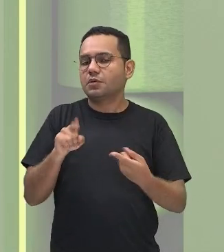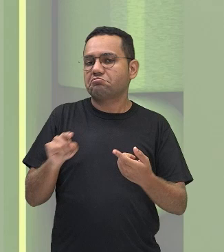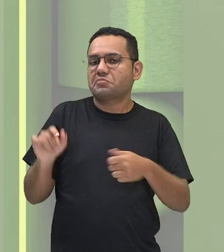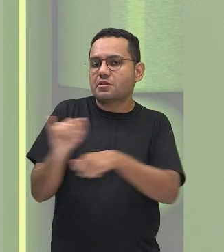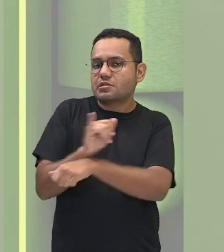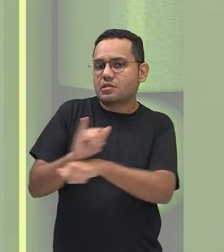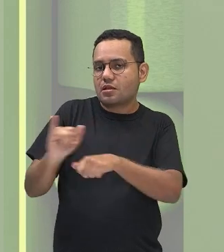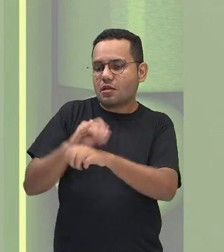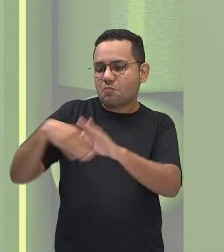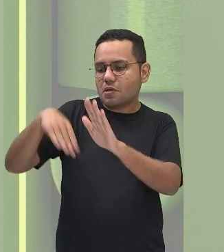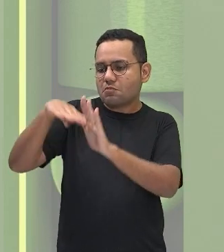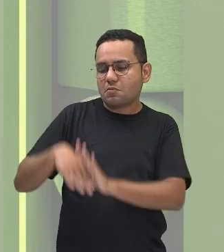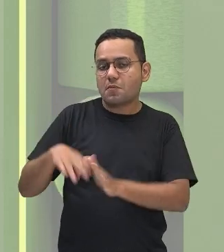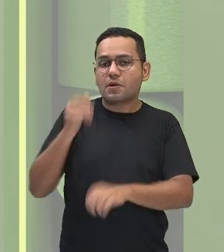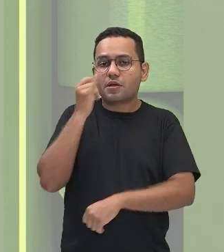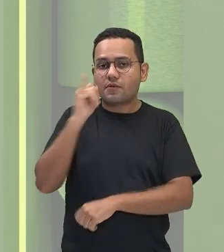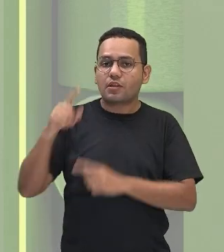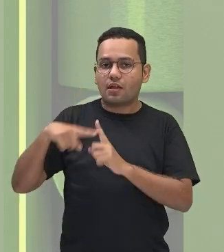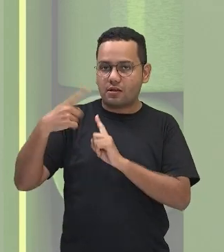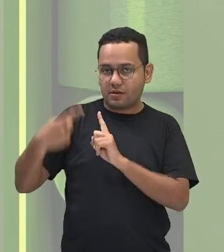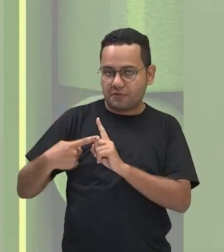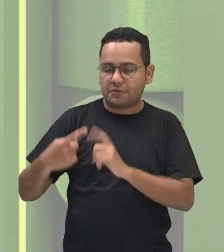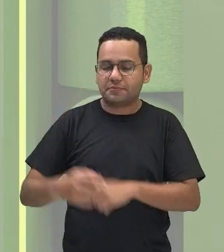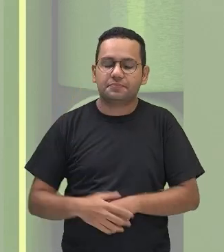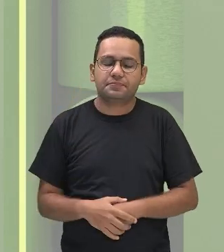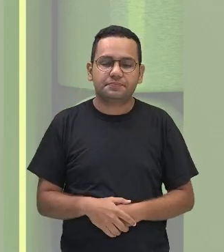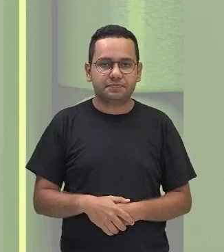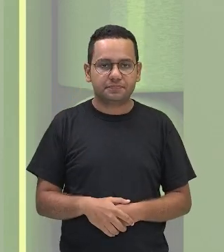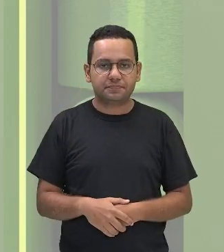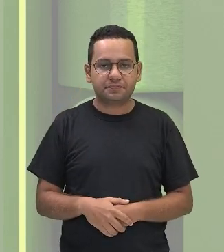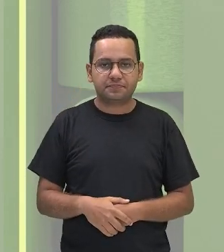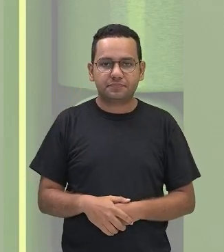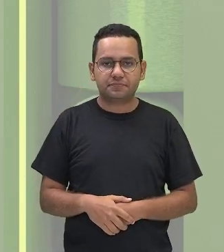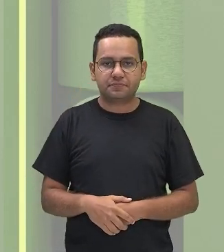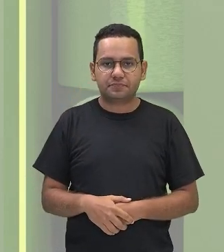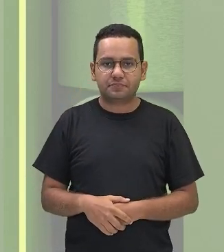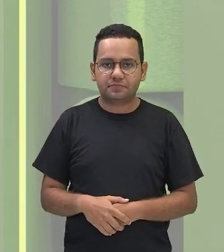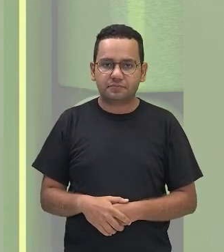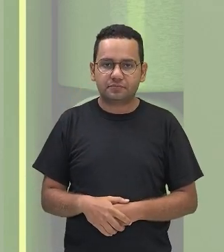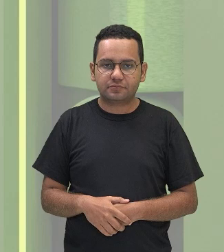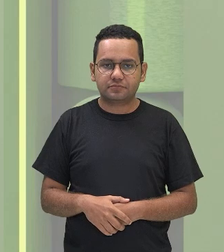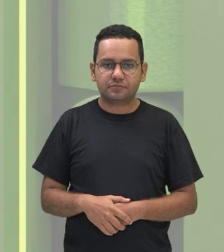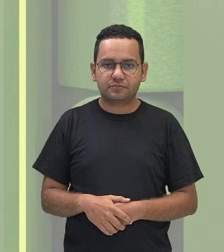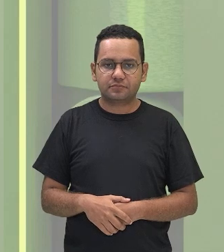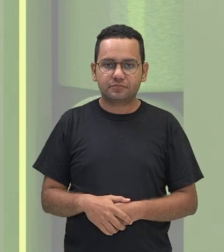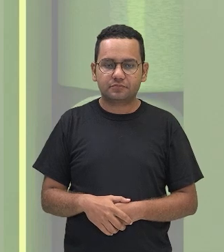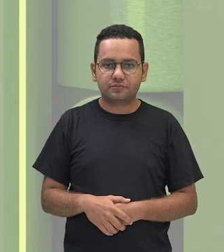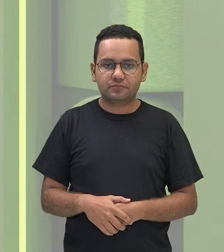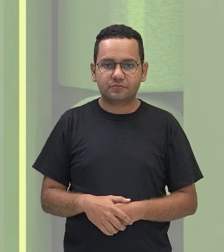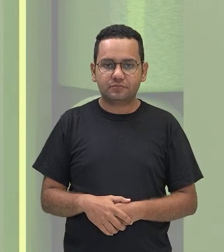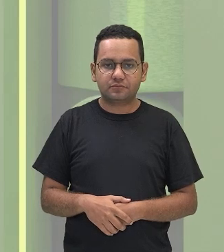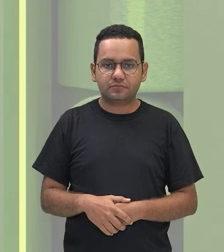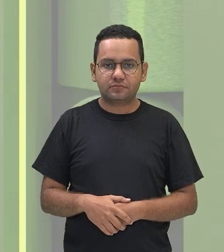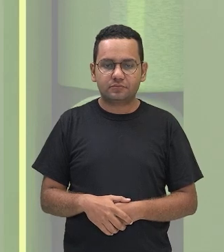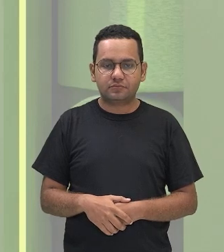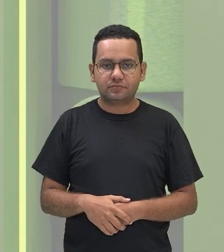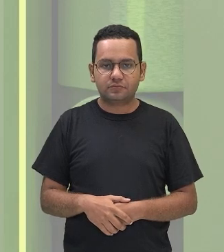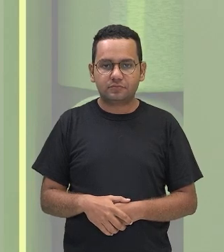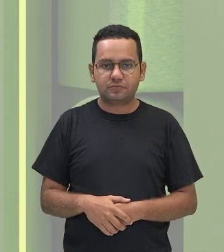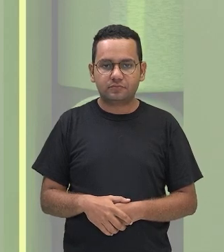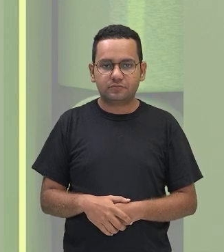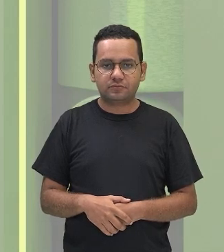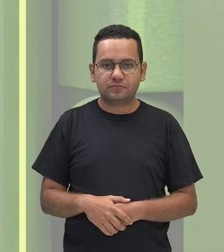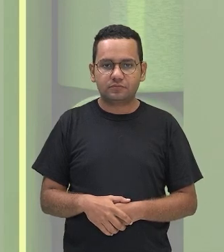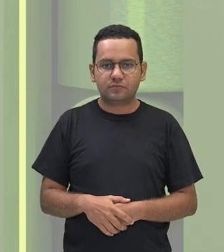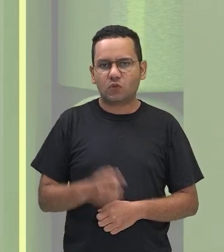seja, aqueles métodos que visam impedir o fenômeno da gravidez. E também na parte final dessa revisão a gente fala